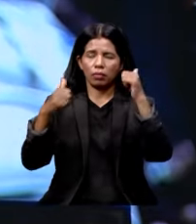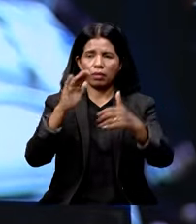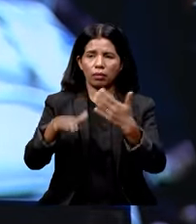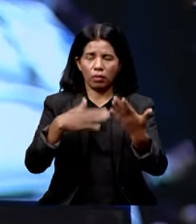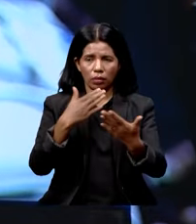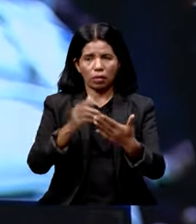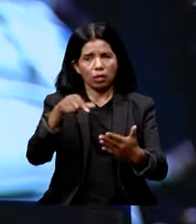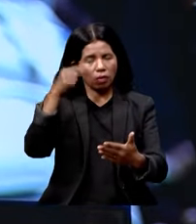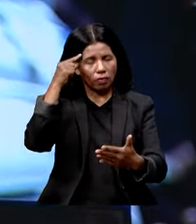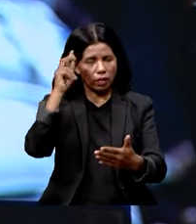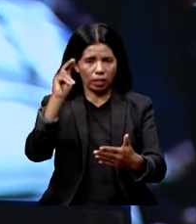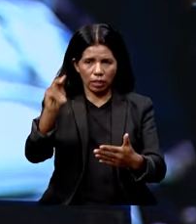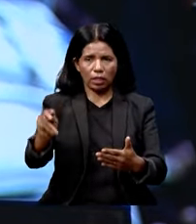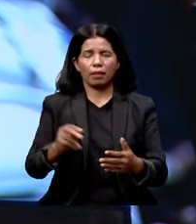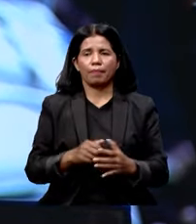o governo nian, que nia